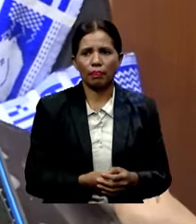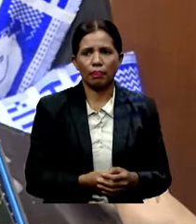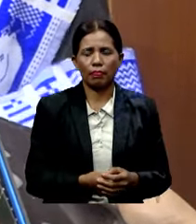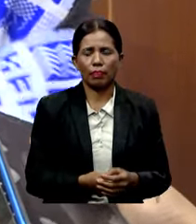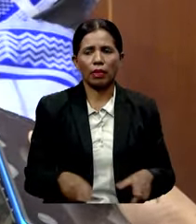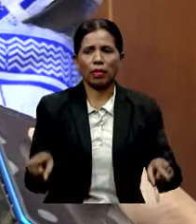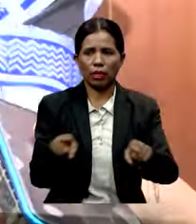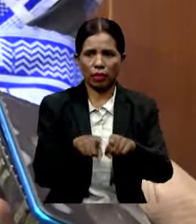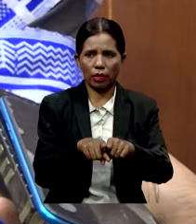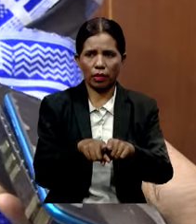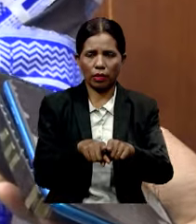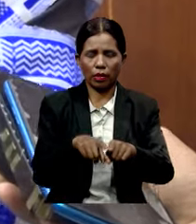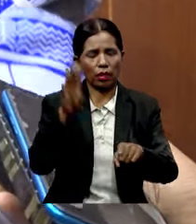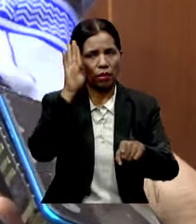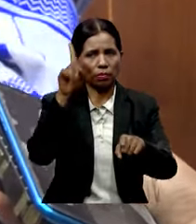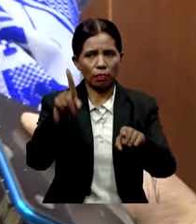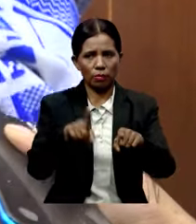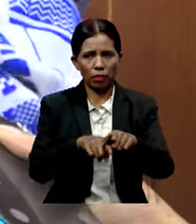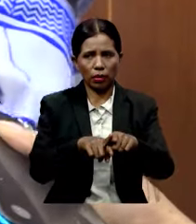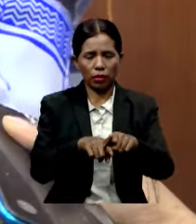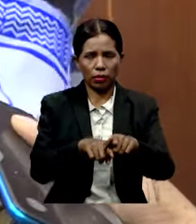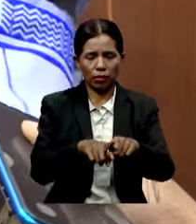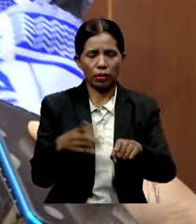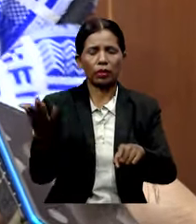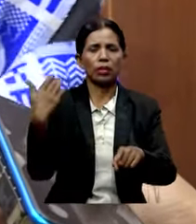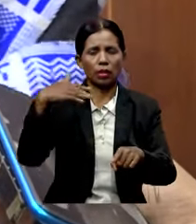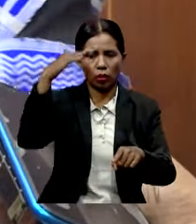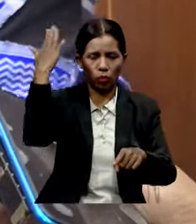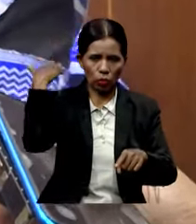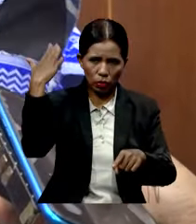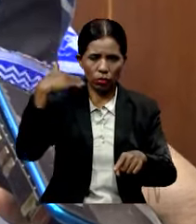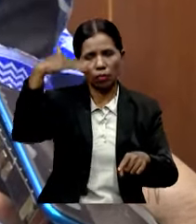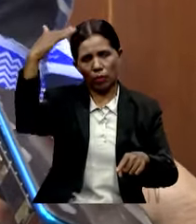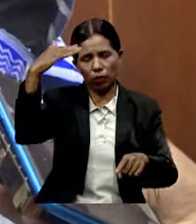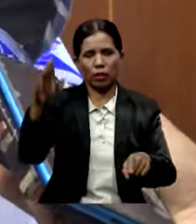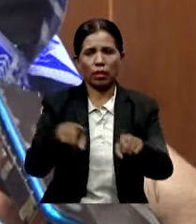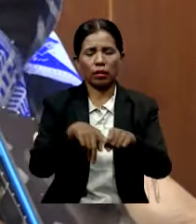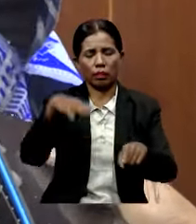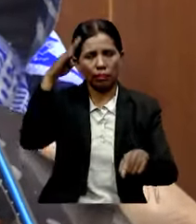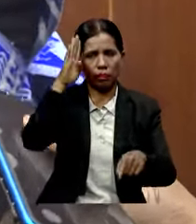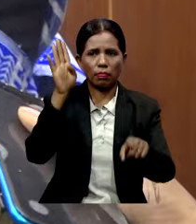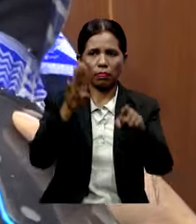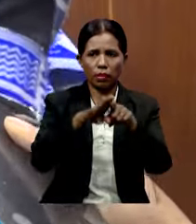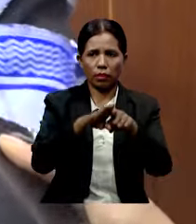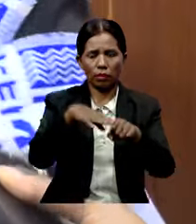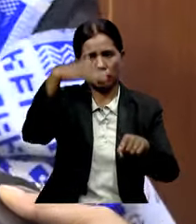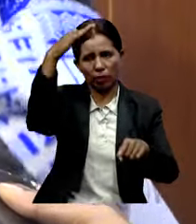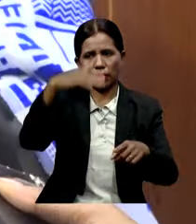nudar, mão, estamos a o mão, mão é irmão mais velho,